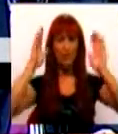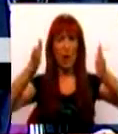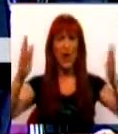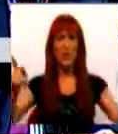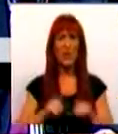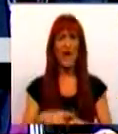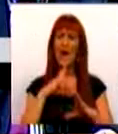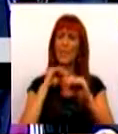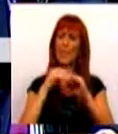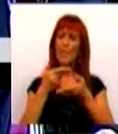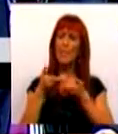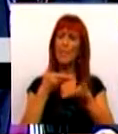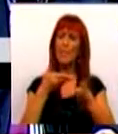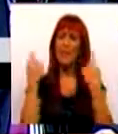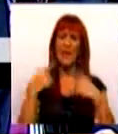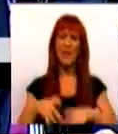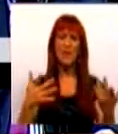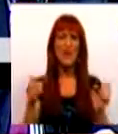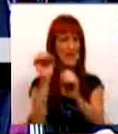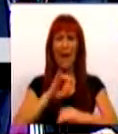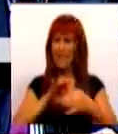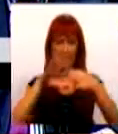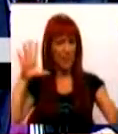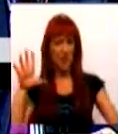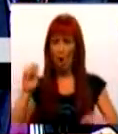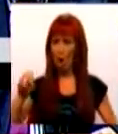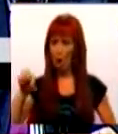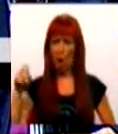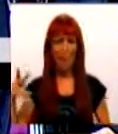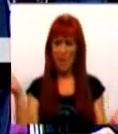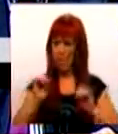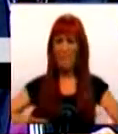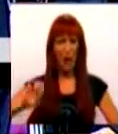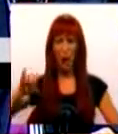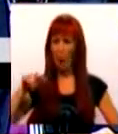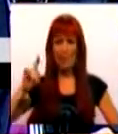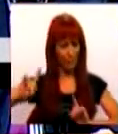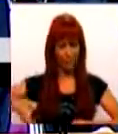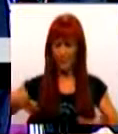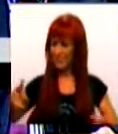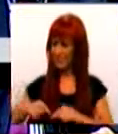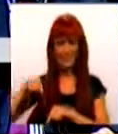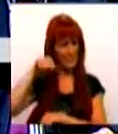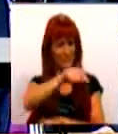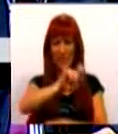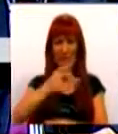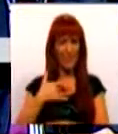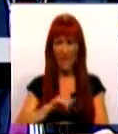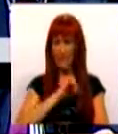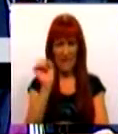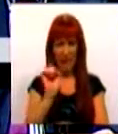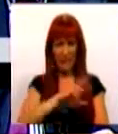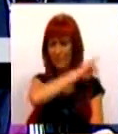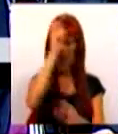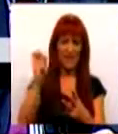a conversa que tiveram nada teve a ver com OPA, nem havia qualquer OPA lançada sobre a EDP.